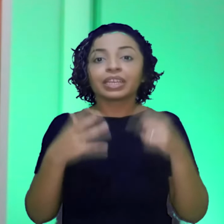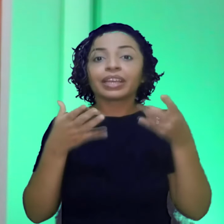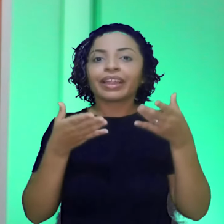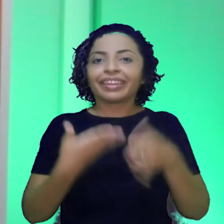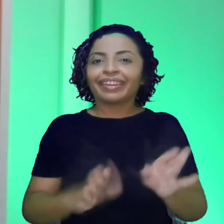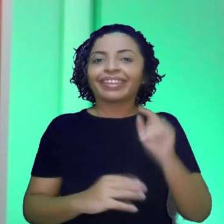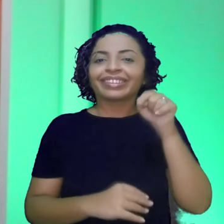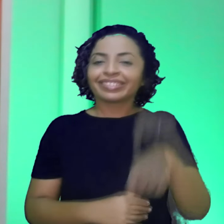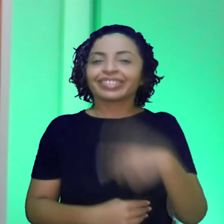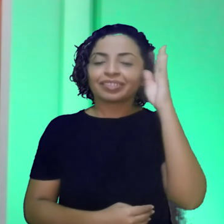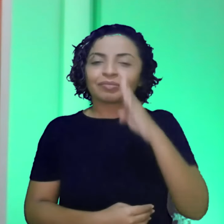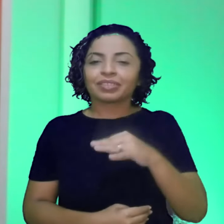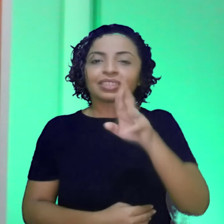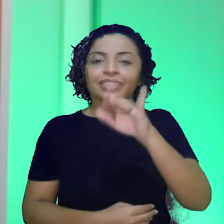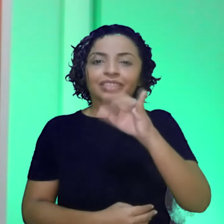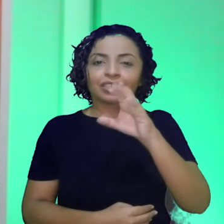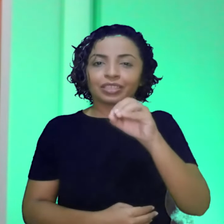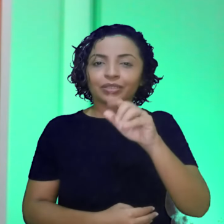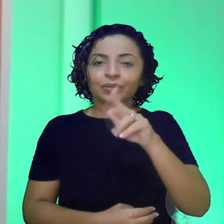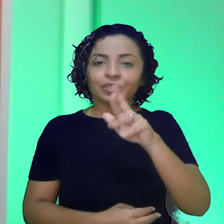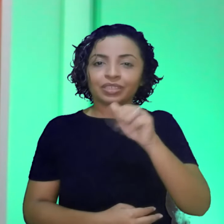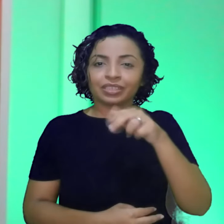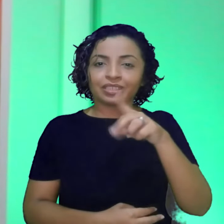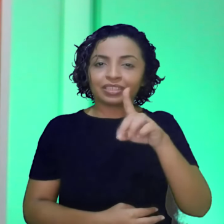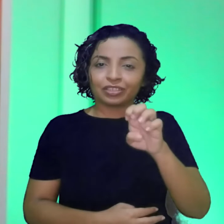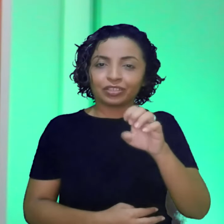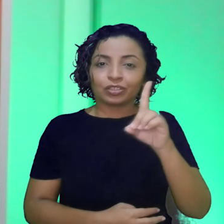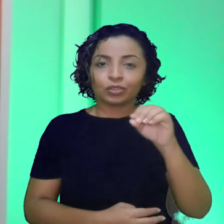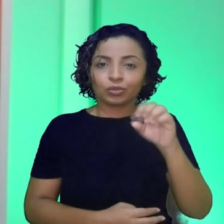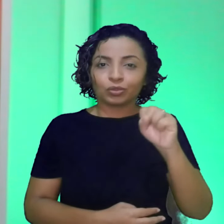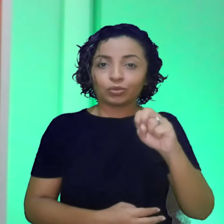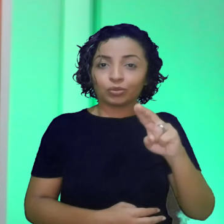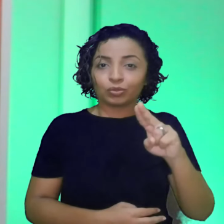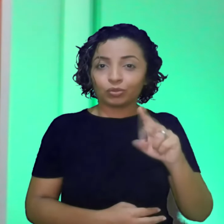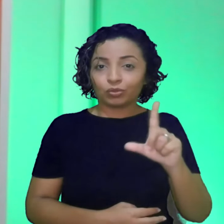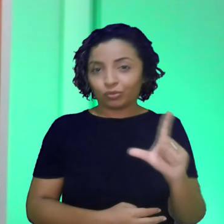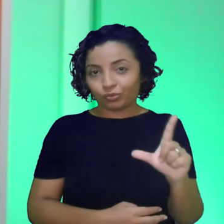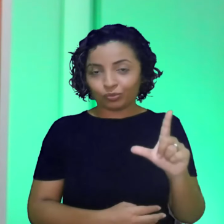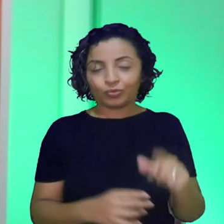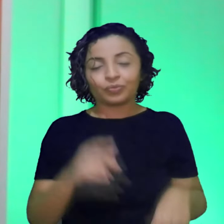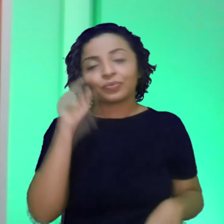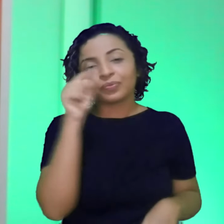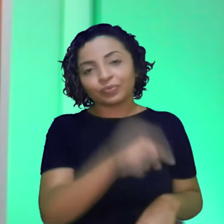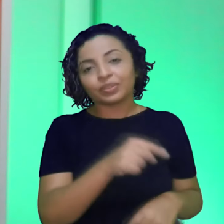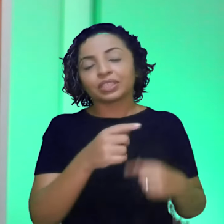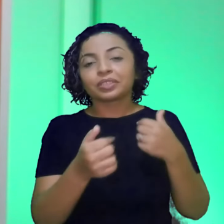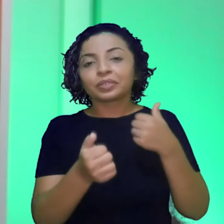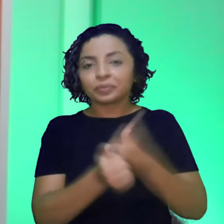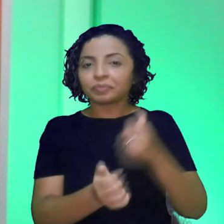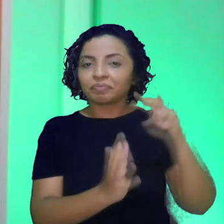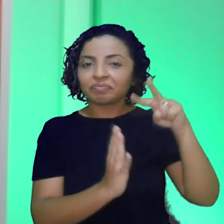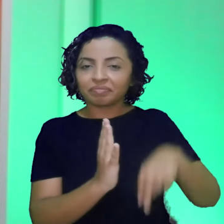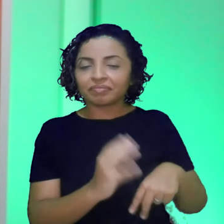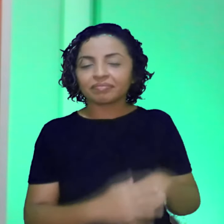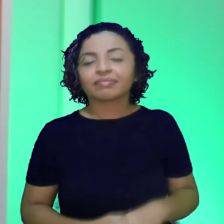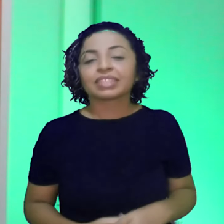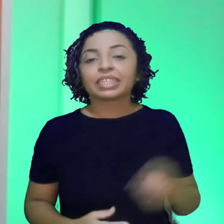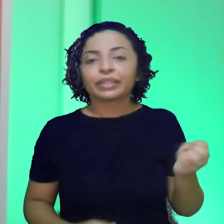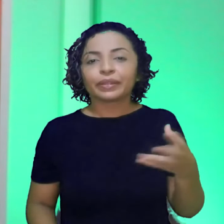grande romancista e um grande tradutor também, o Chercheneski. A gente vai dar uma conferida nesse livro novo dele.